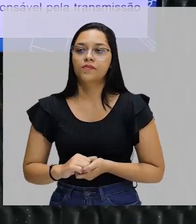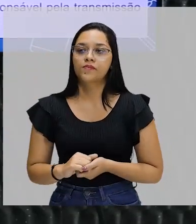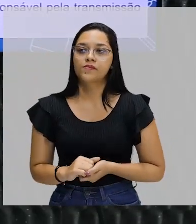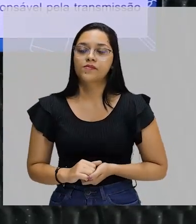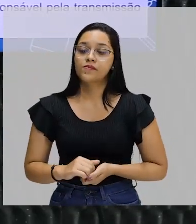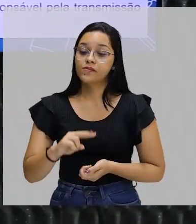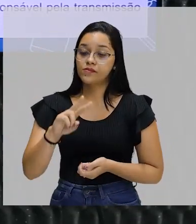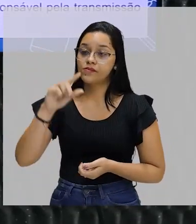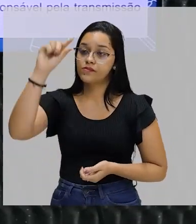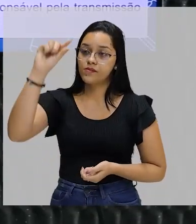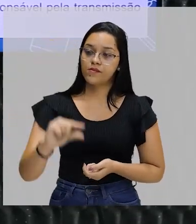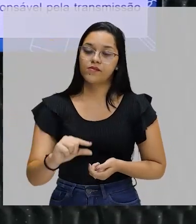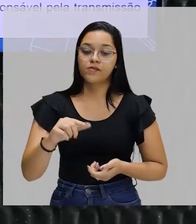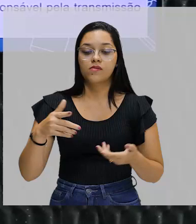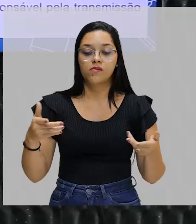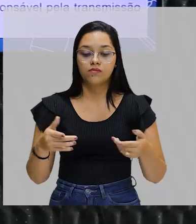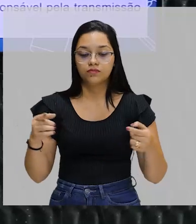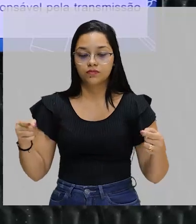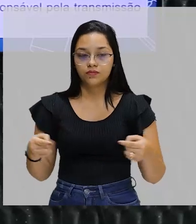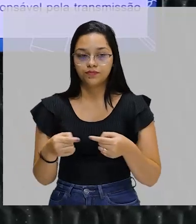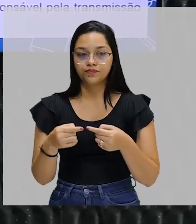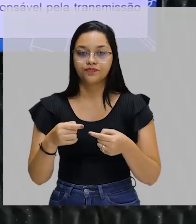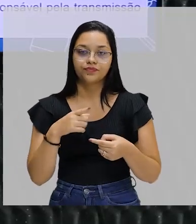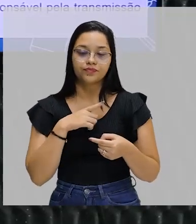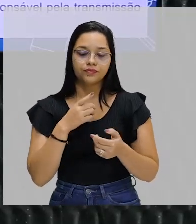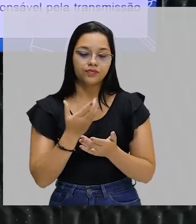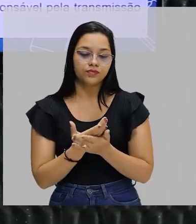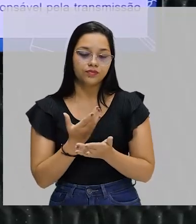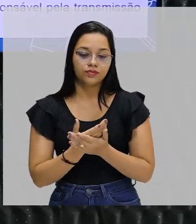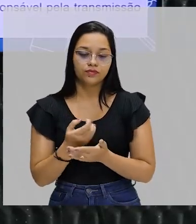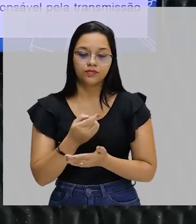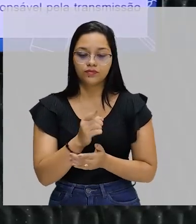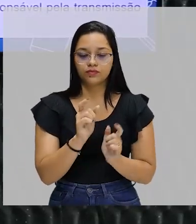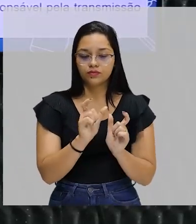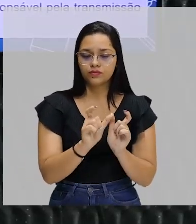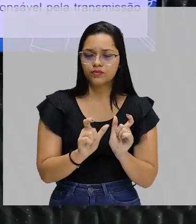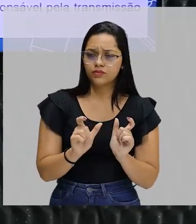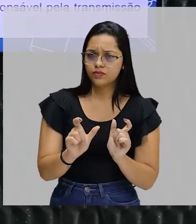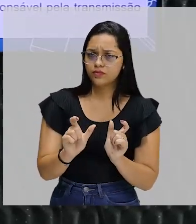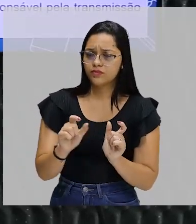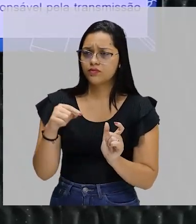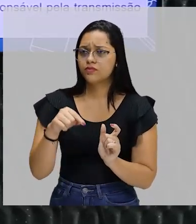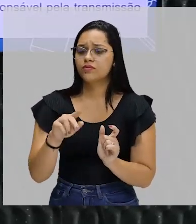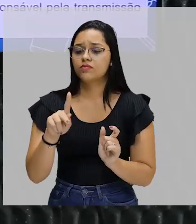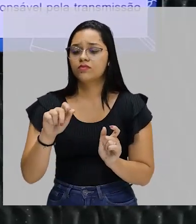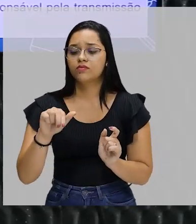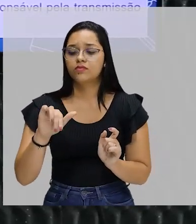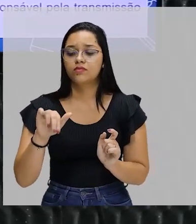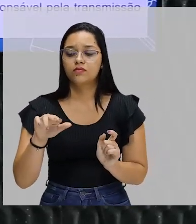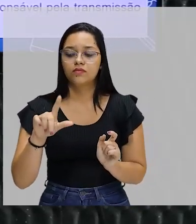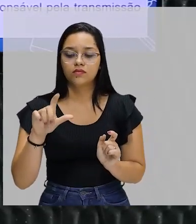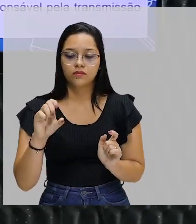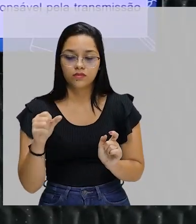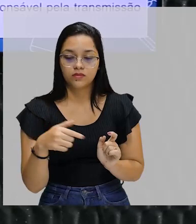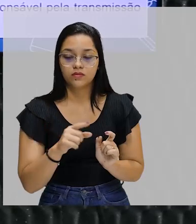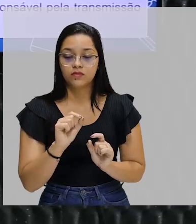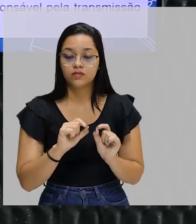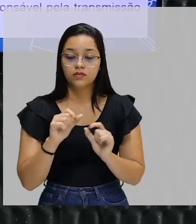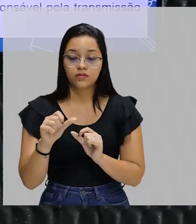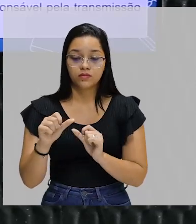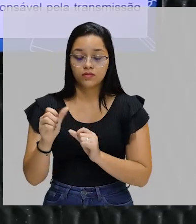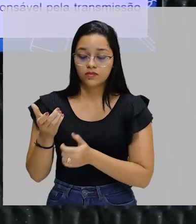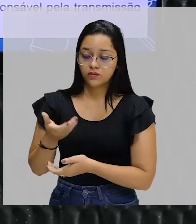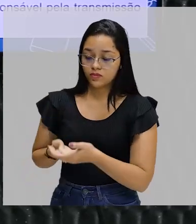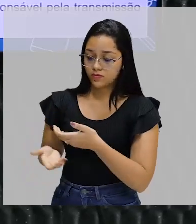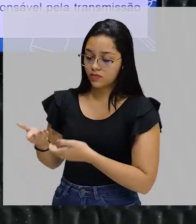Então ele vai cair, certo? De acordo com os estudos dessas partículas elementares, tá ok? A interação entre